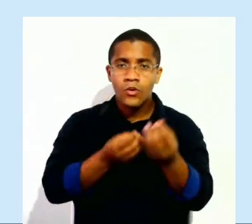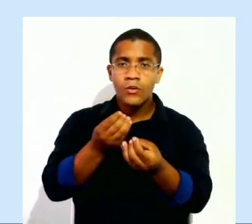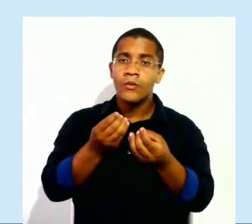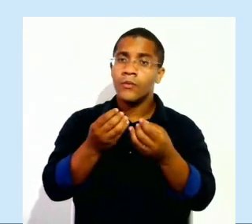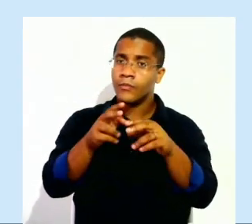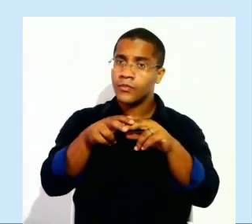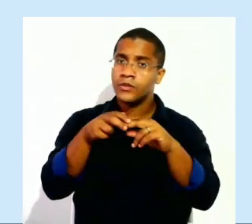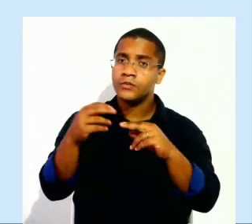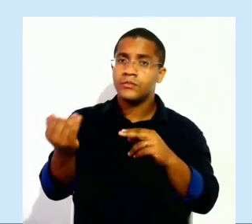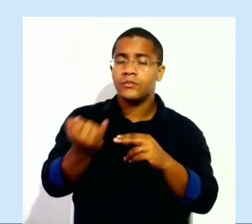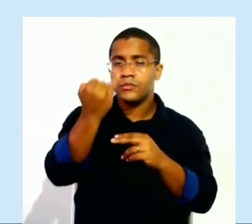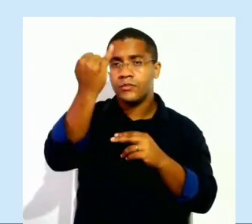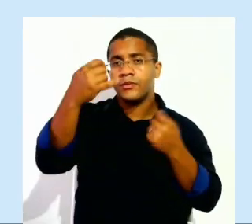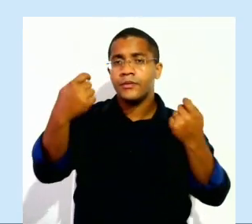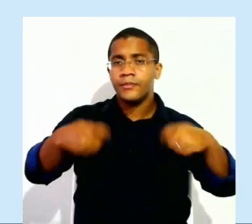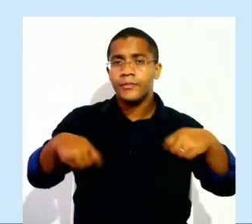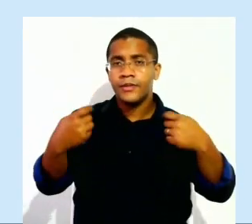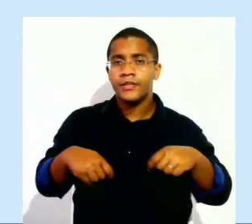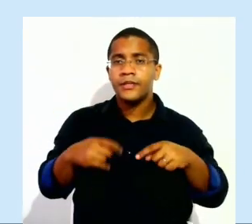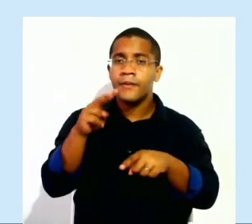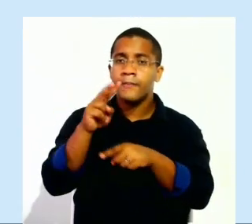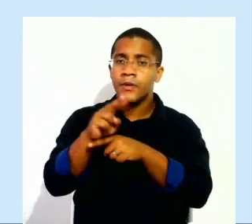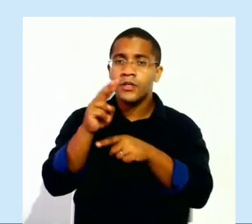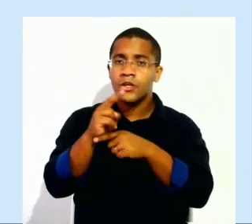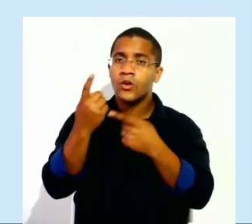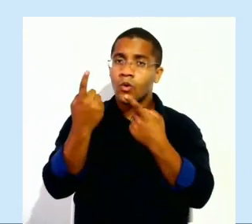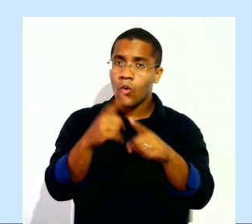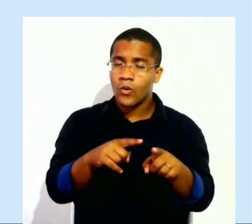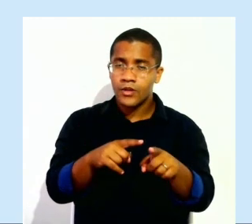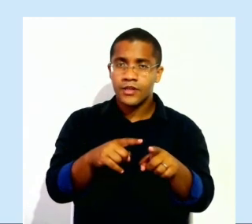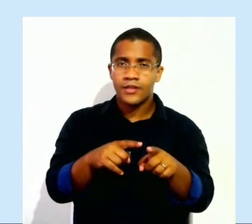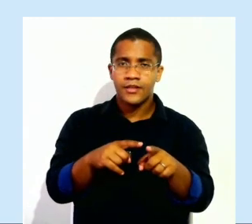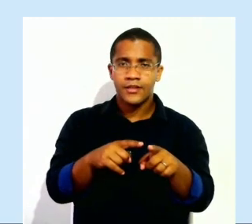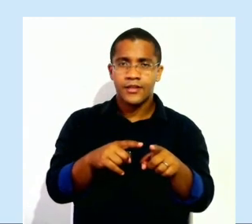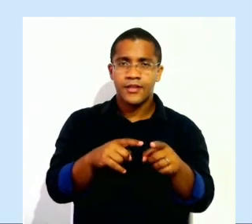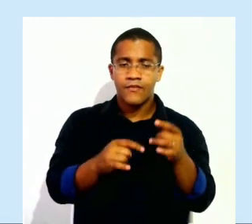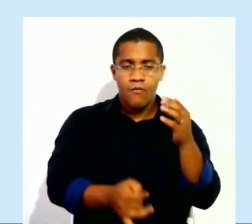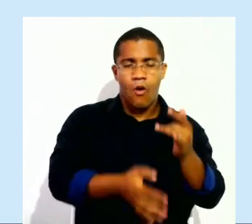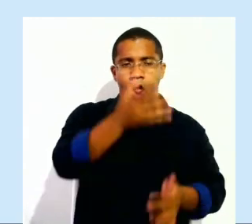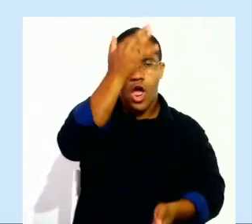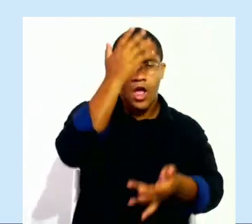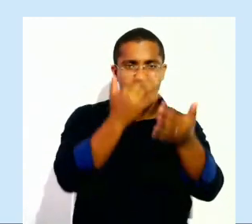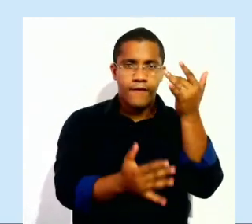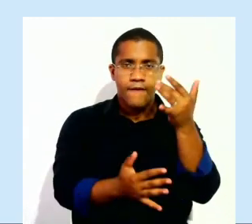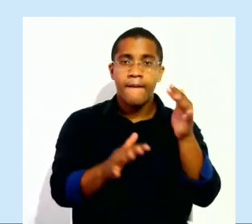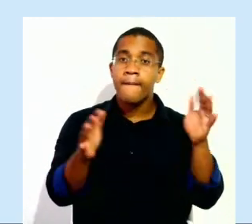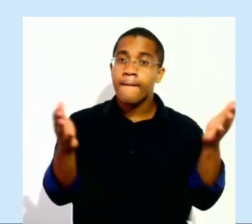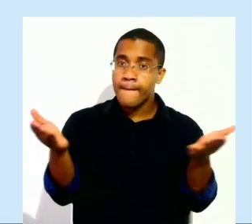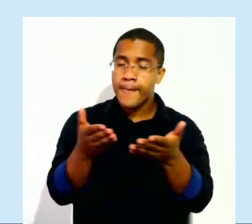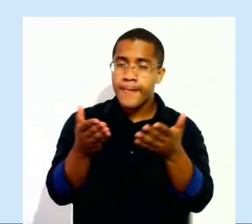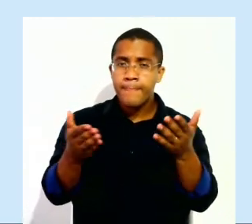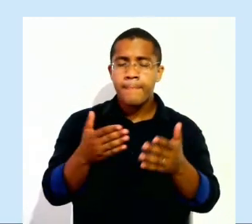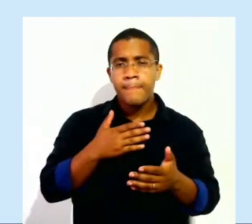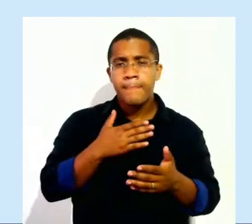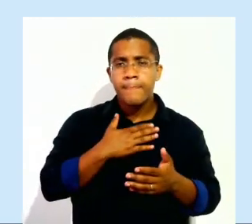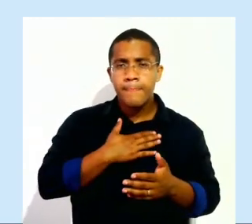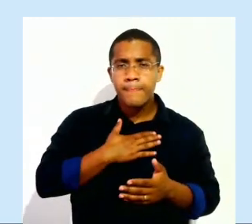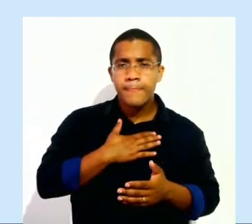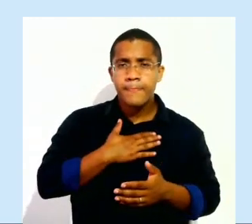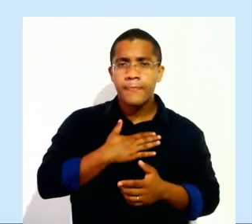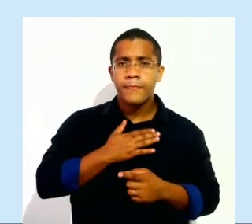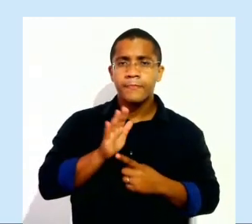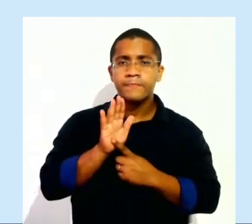isso que é tão necessário ter esta proteção contra incêndio. E agora eu gostaria, né,